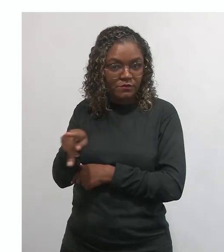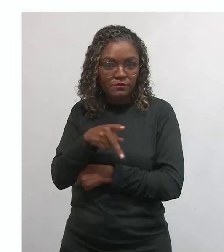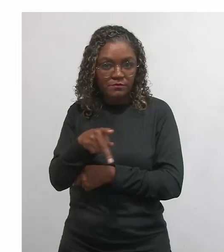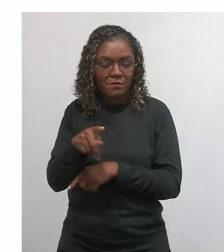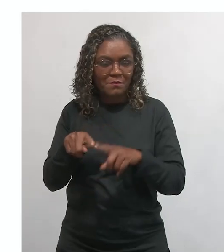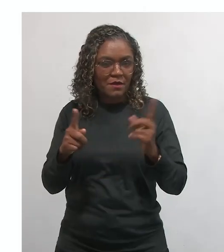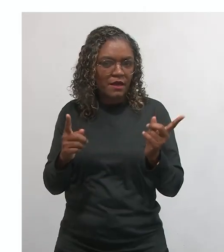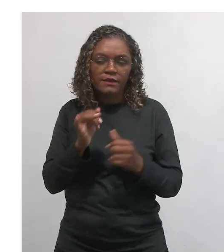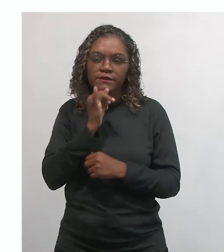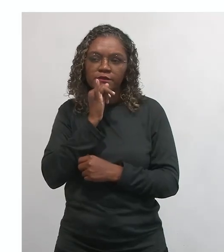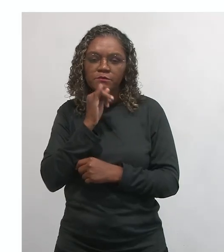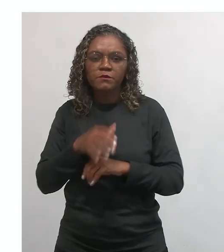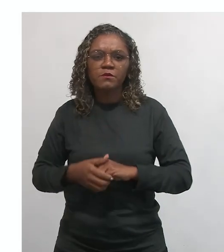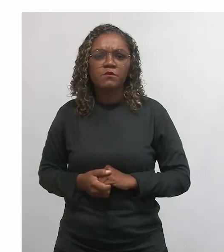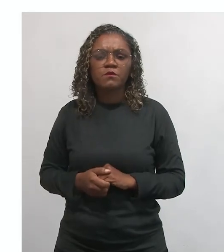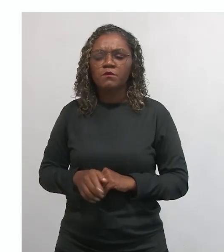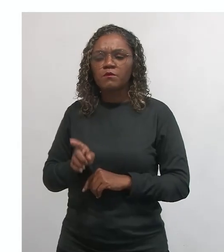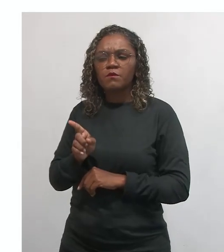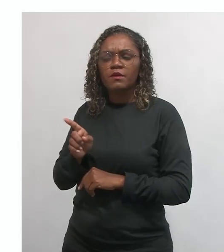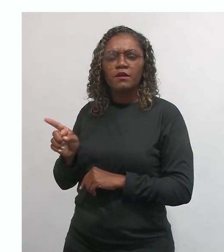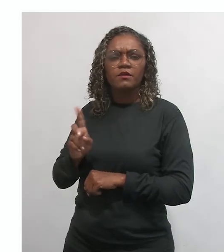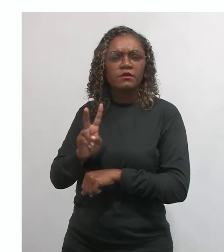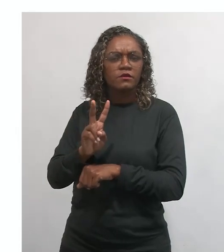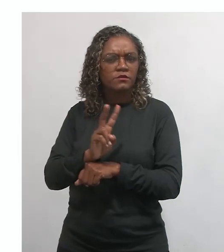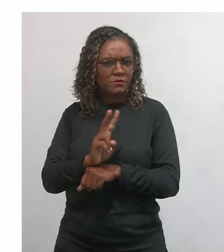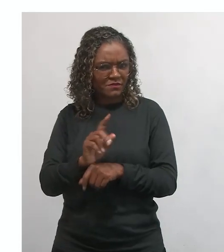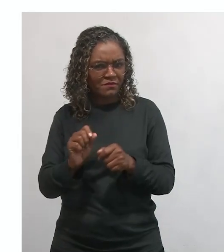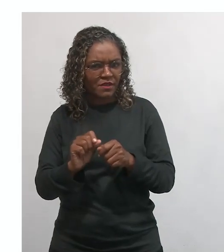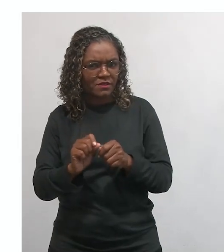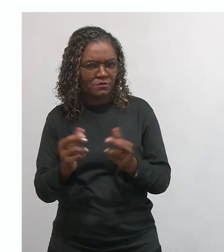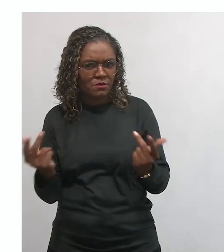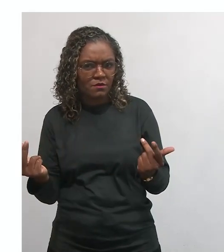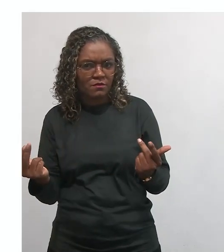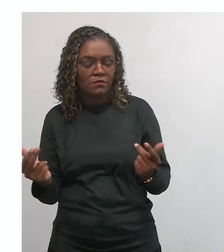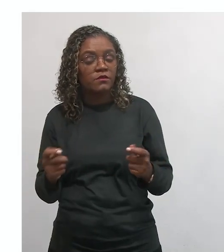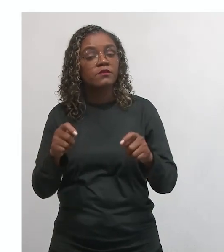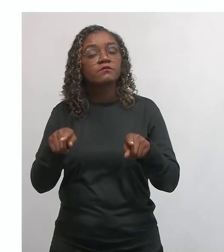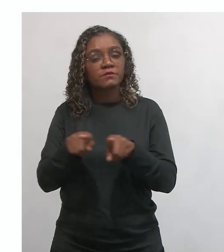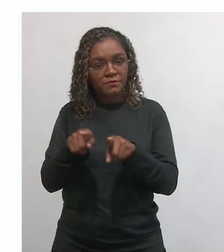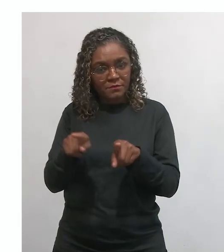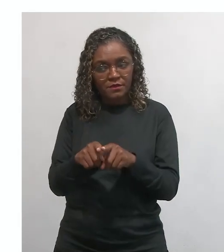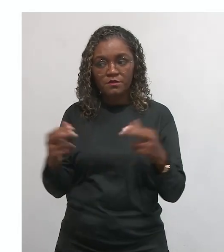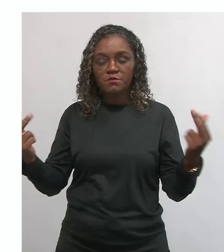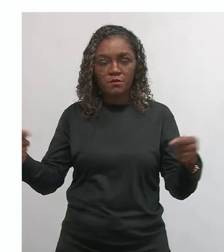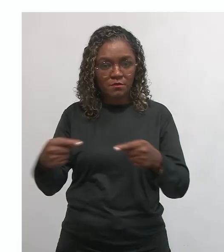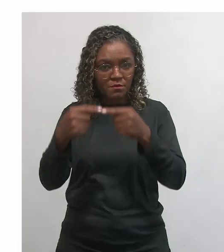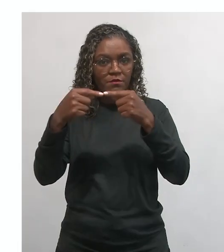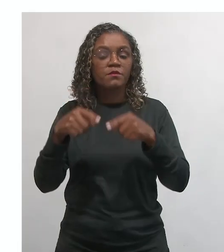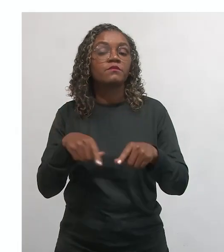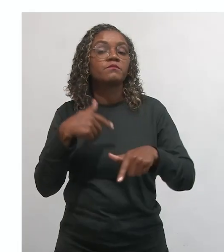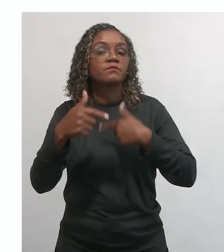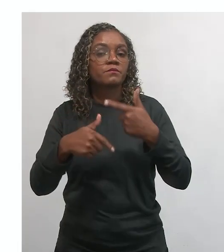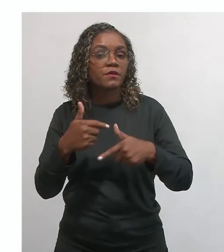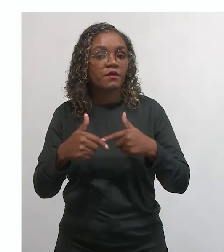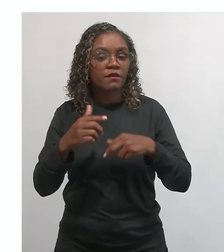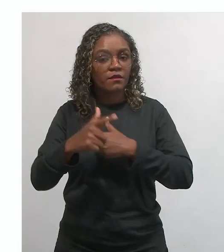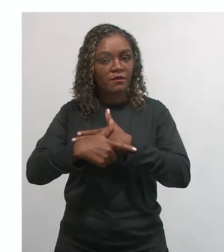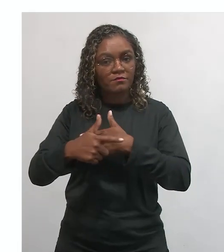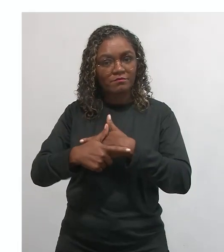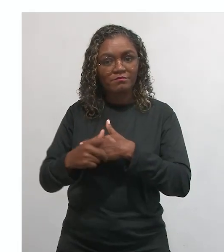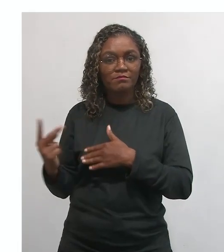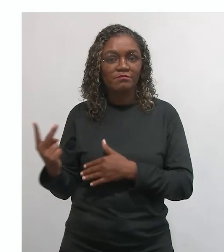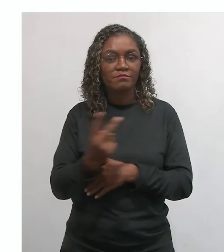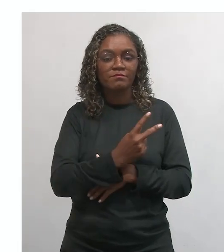cada docente, mas aí vocês podem perguntar, e o supervisor? Faz isso? Sim, mas o gestor